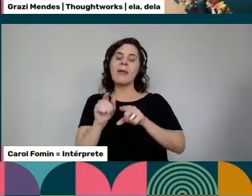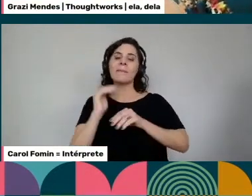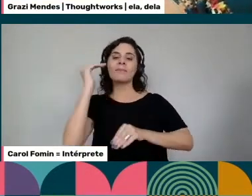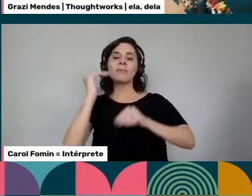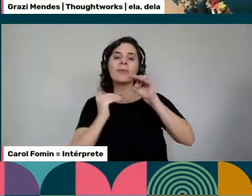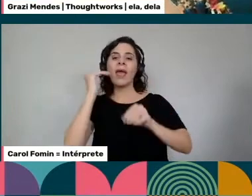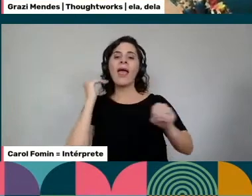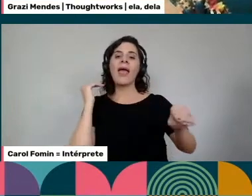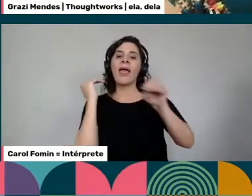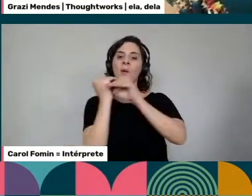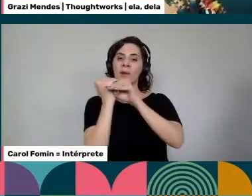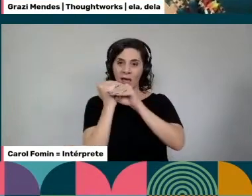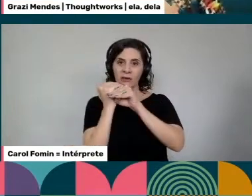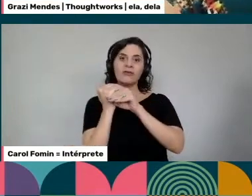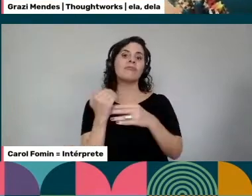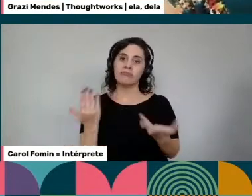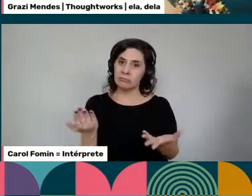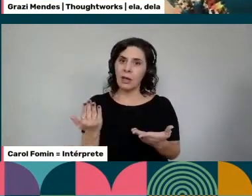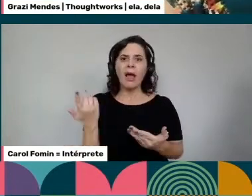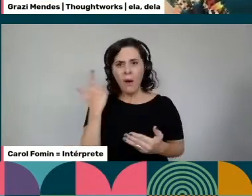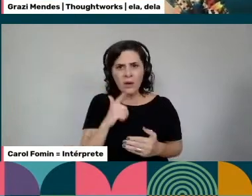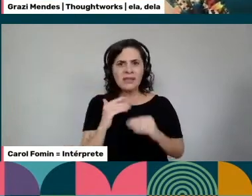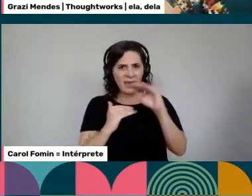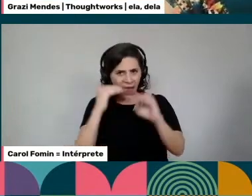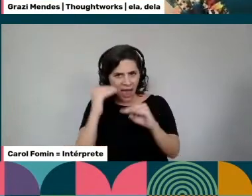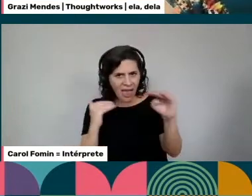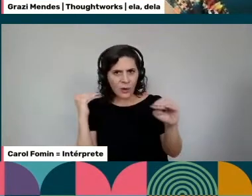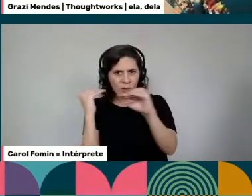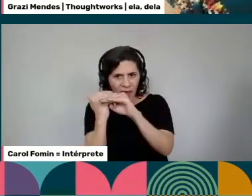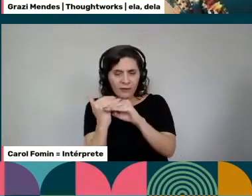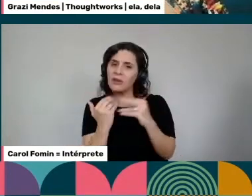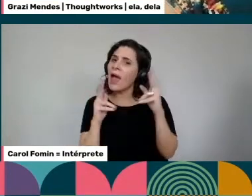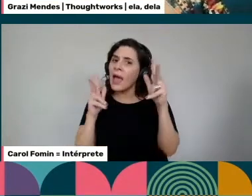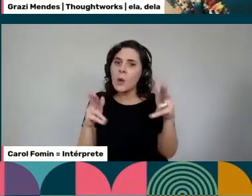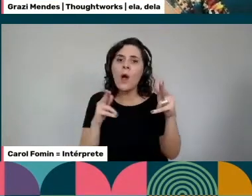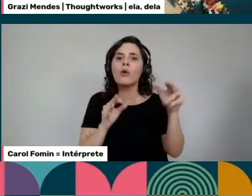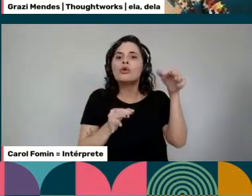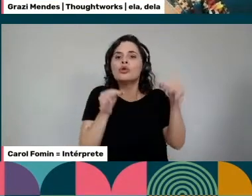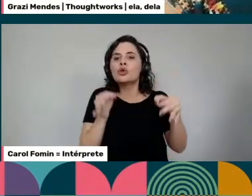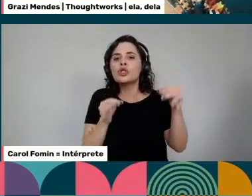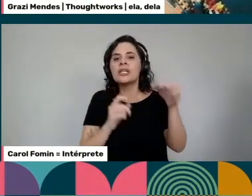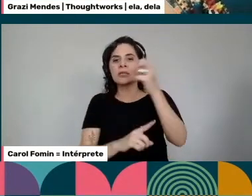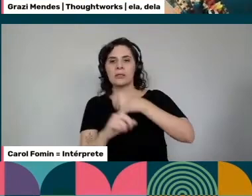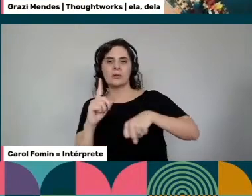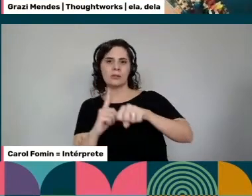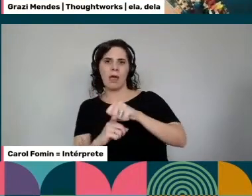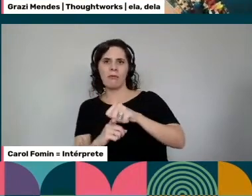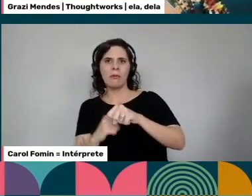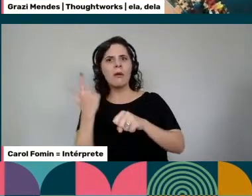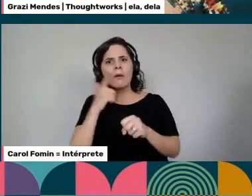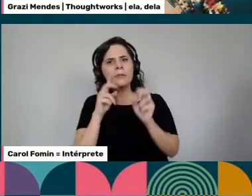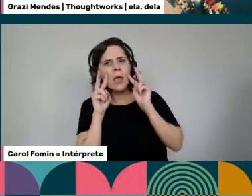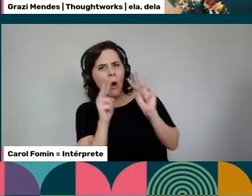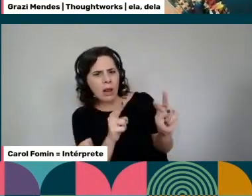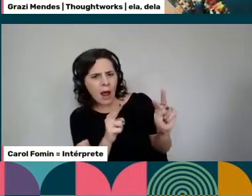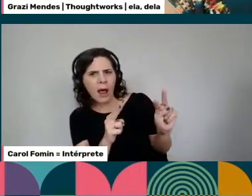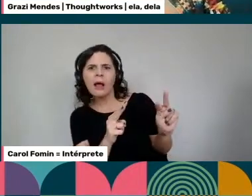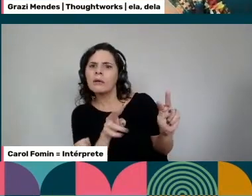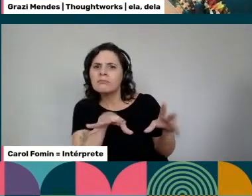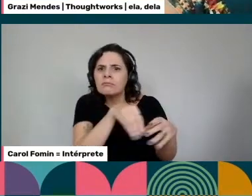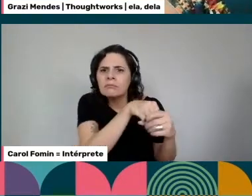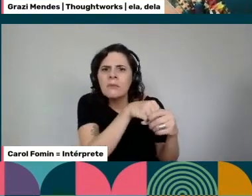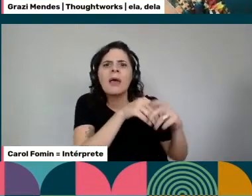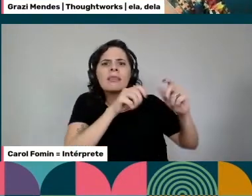a diversidade é uma questão de justiça social, de olhar para a economia, de olhar para dentro e enxergar que é preciso se